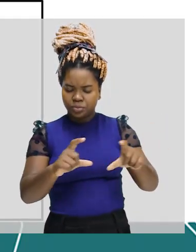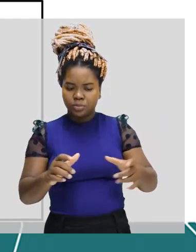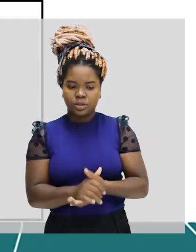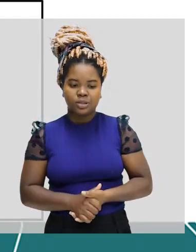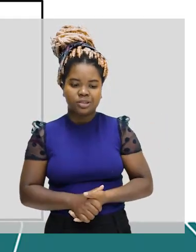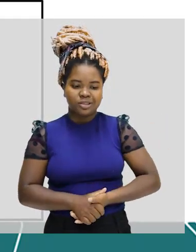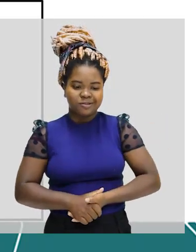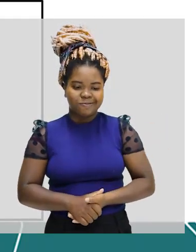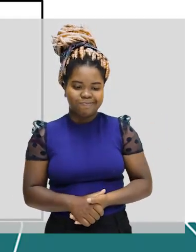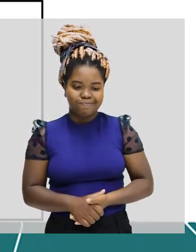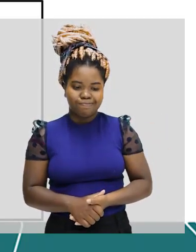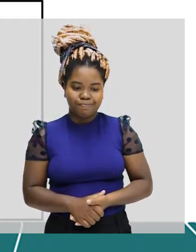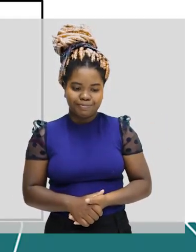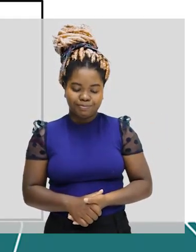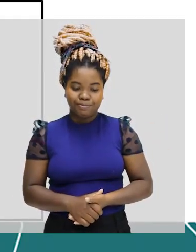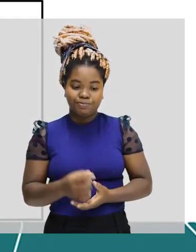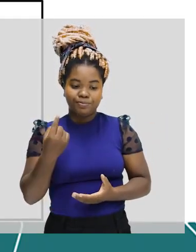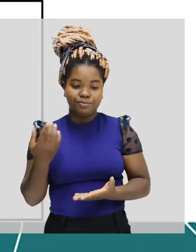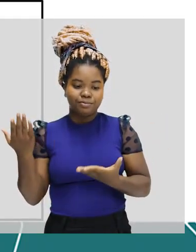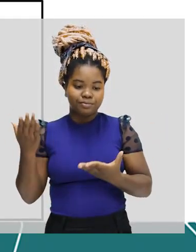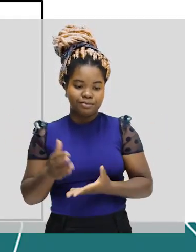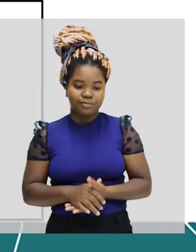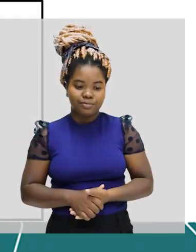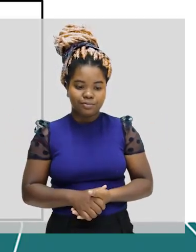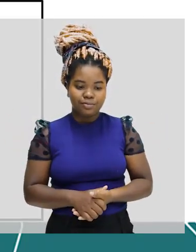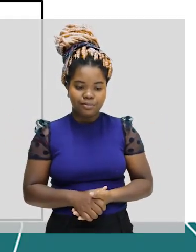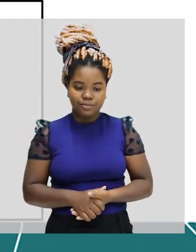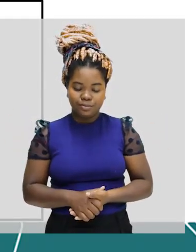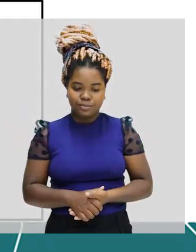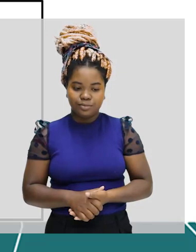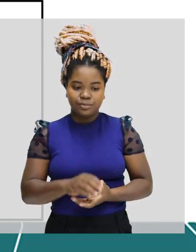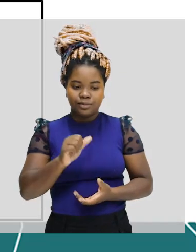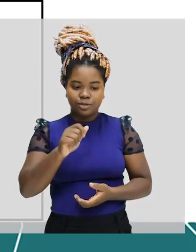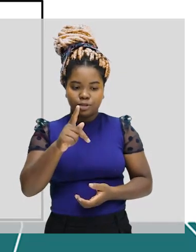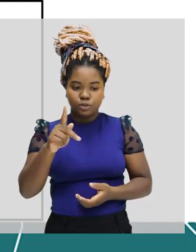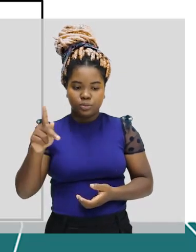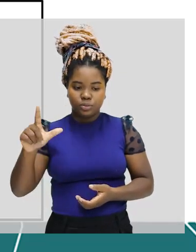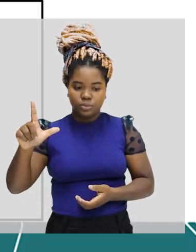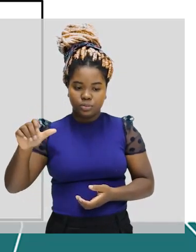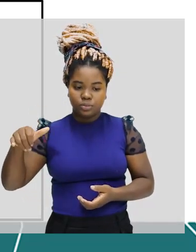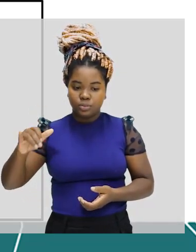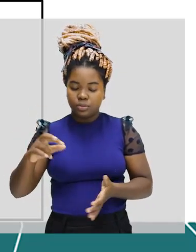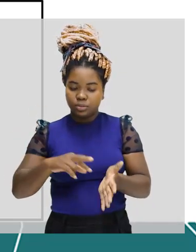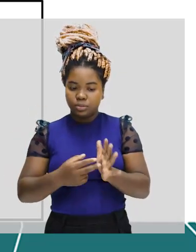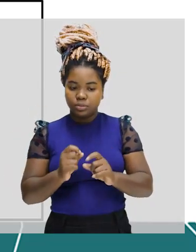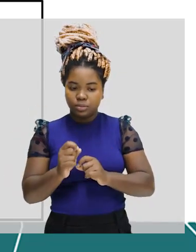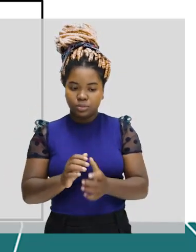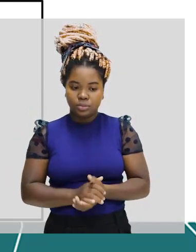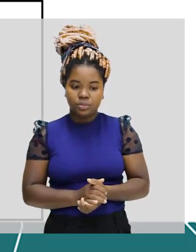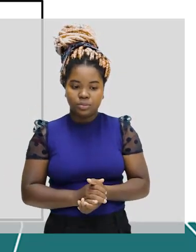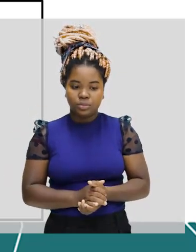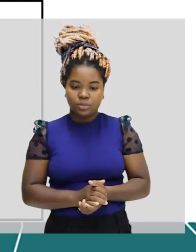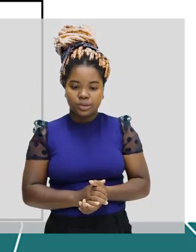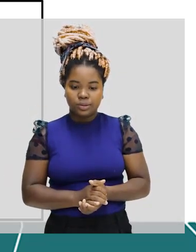esse universo. Apply for a job. Apply, ao pé da letra, significa